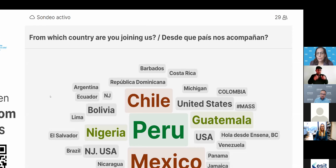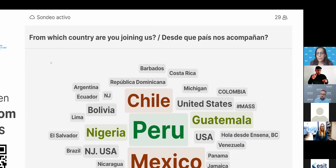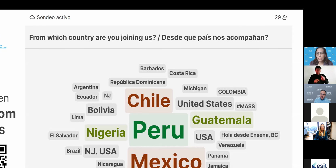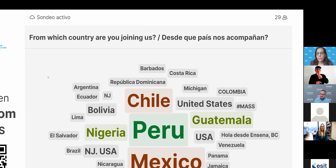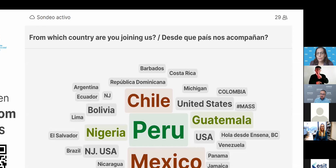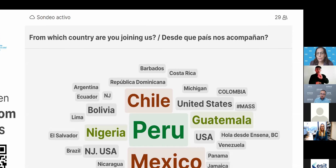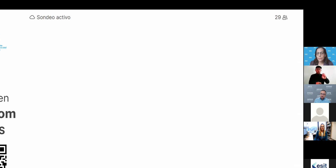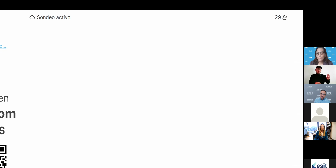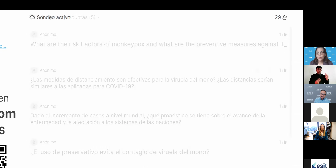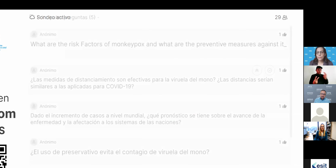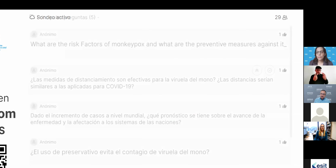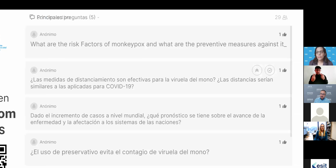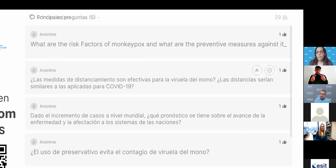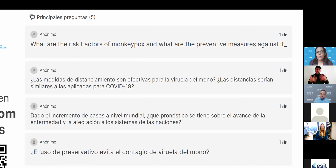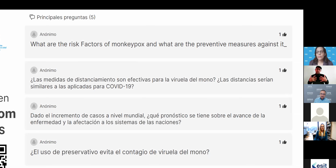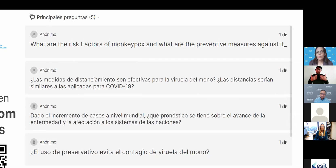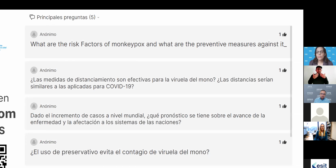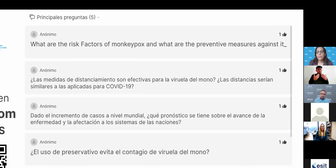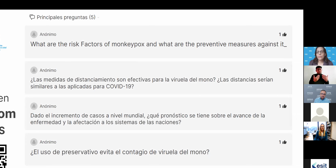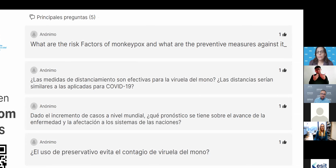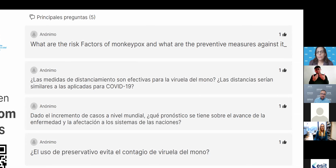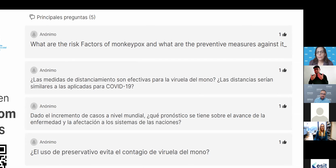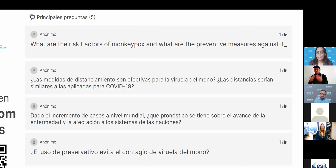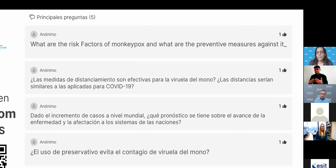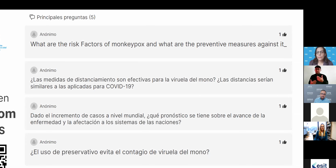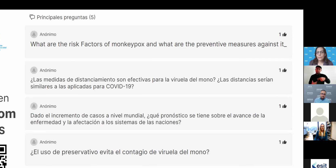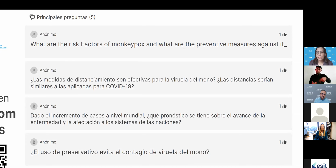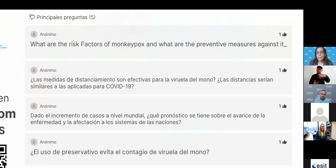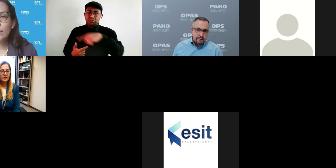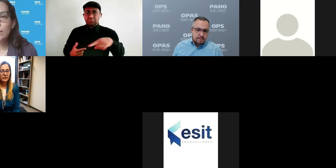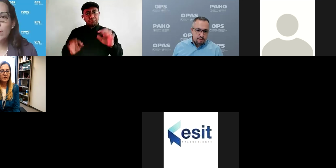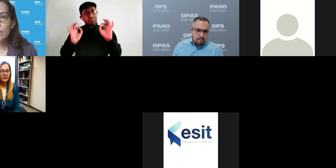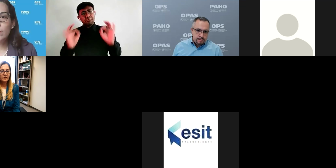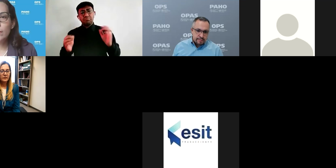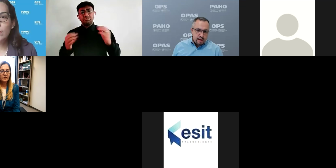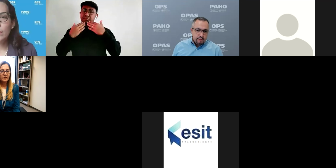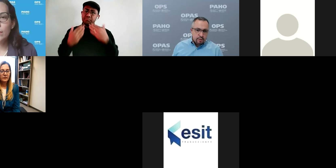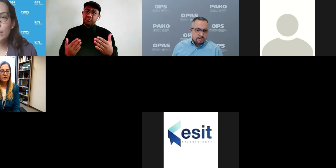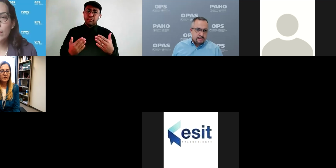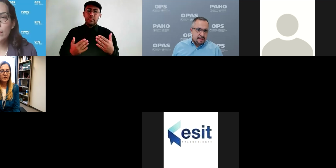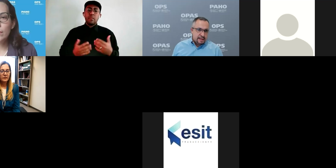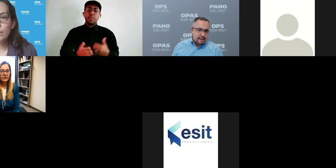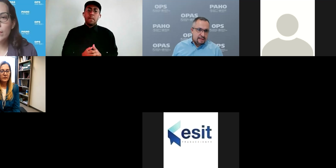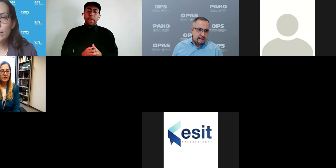pessoas que entraram desde diferentes partes do continente, assim como de vários